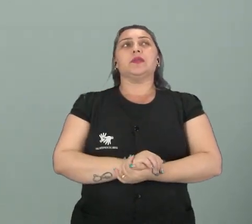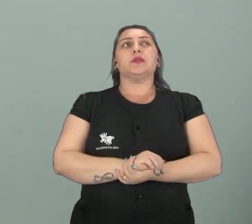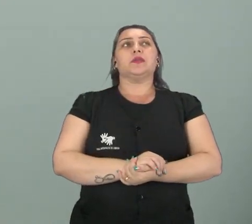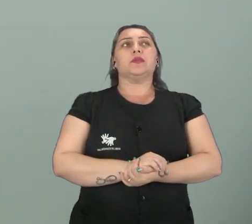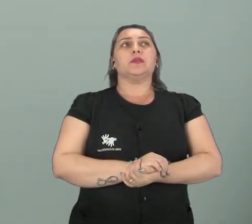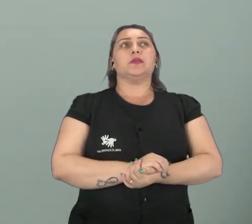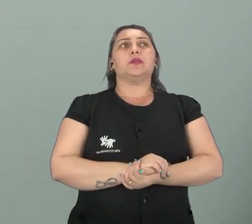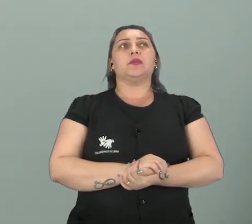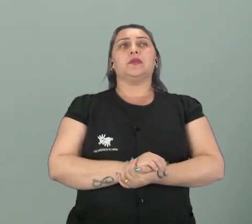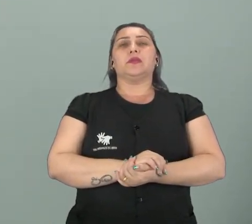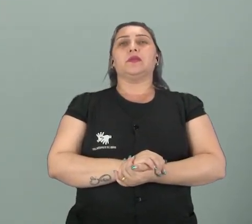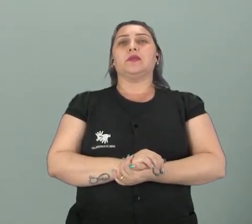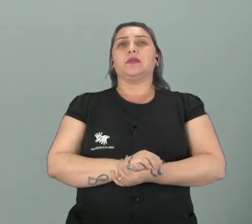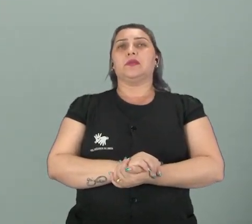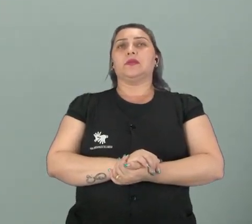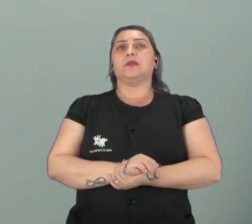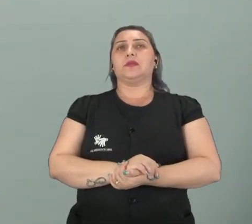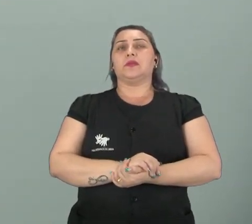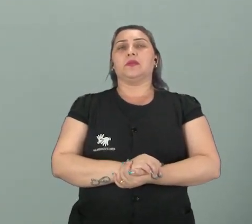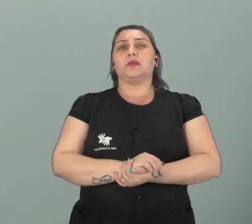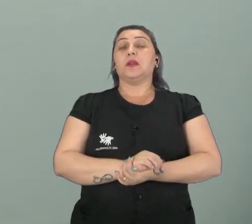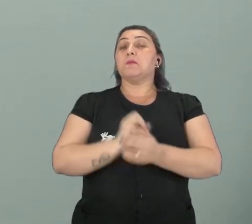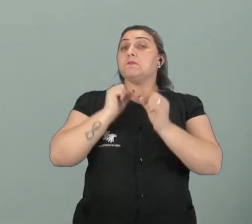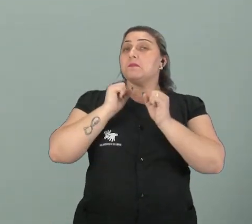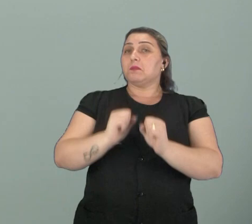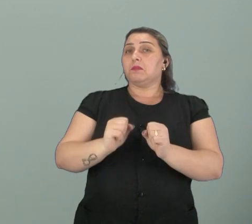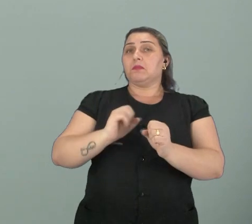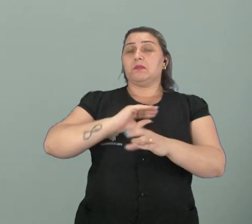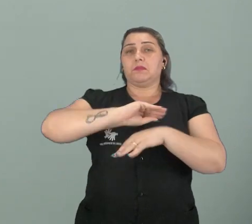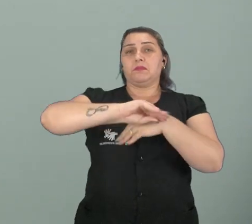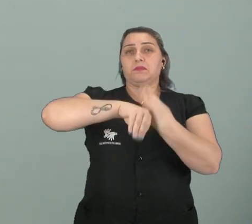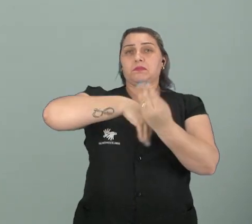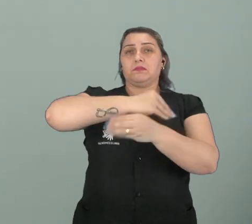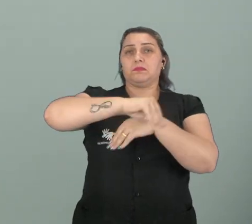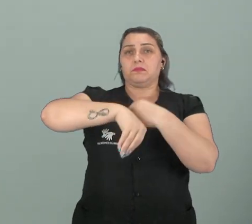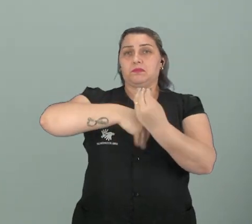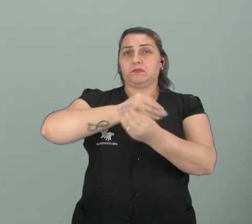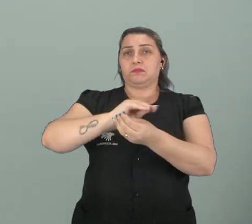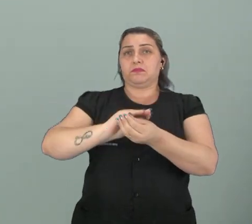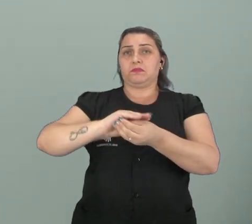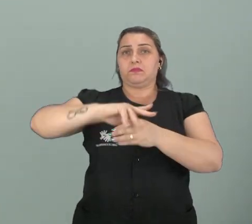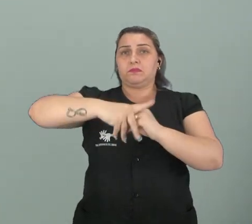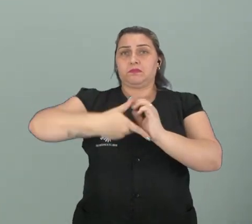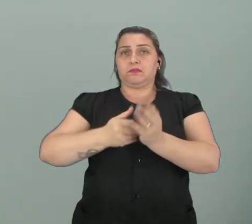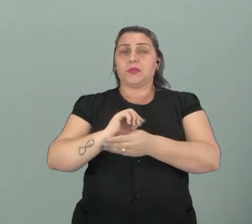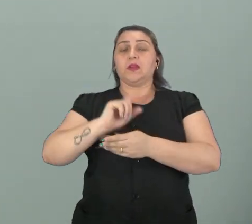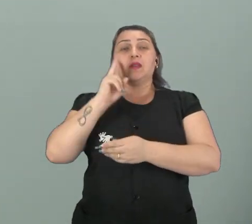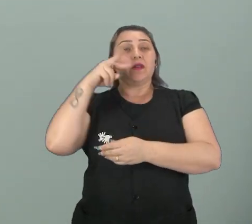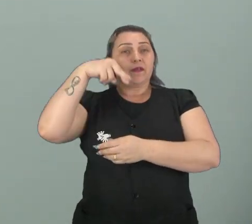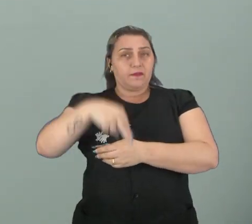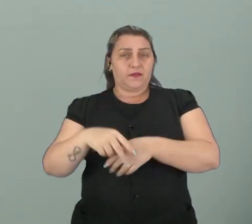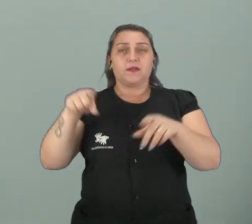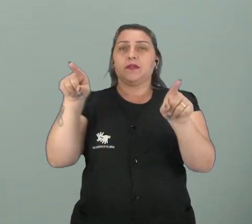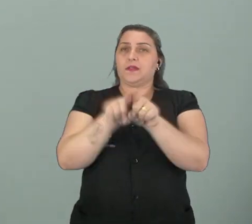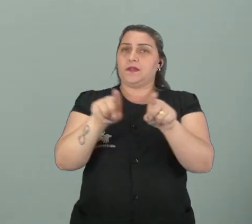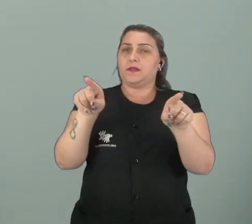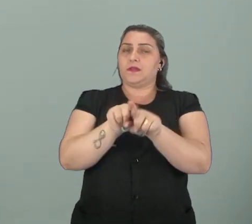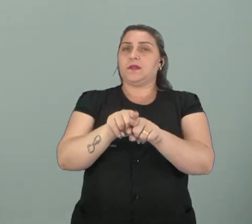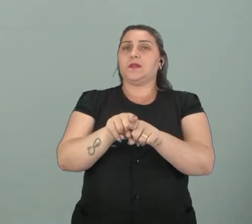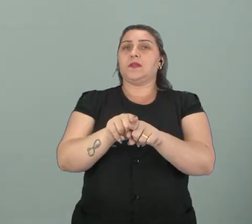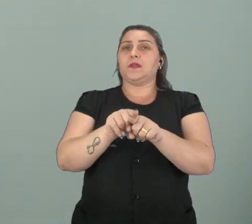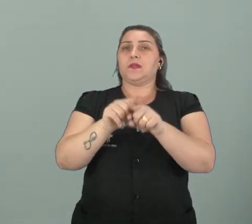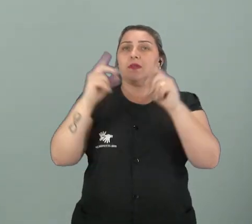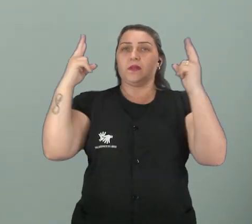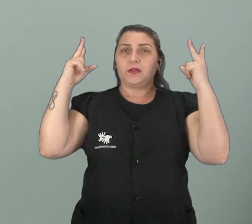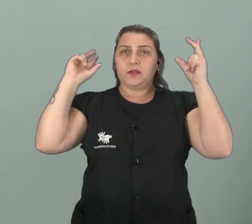de dinheiro, né? Você pode envolver esse dinheiro com essa liga. Quando você observa também aquele prendedor